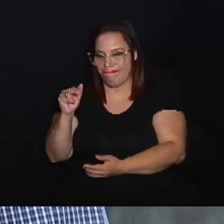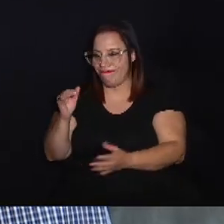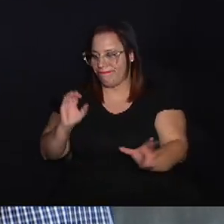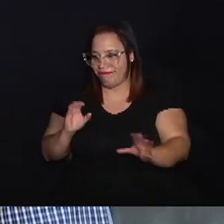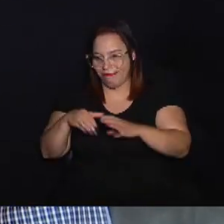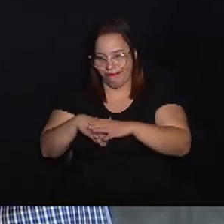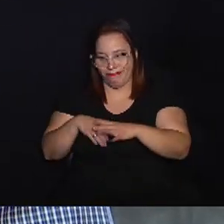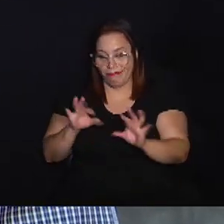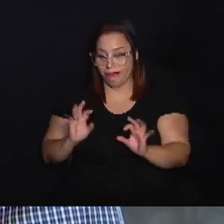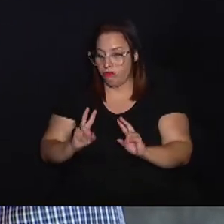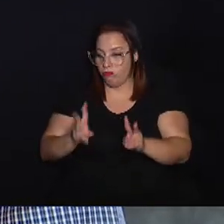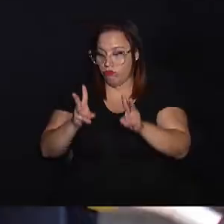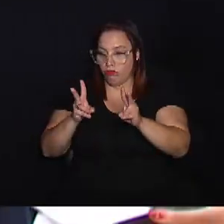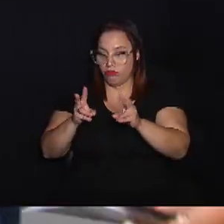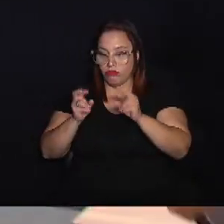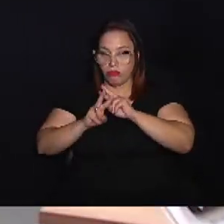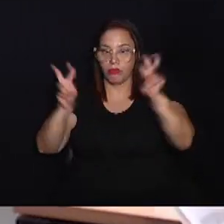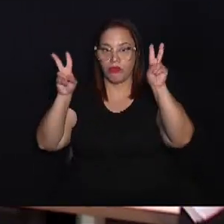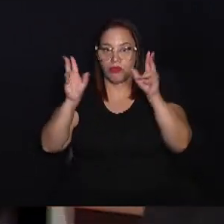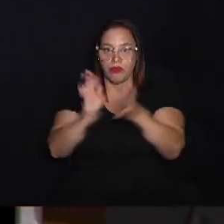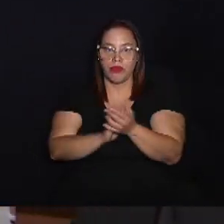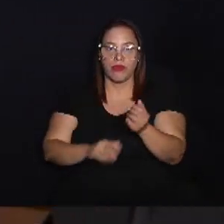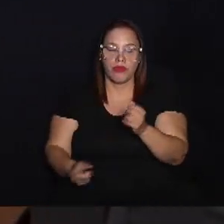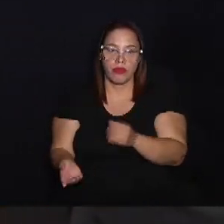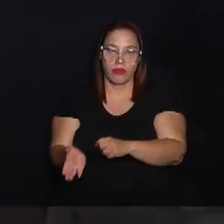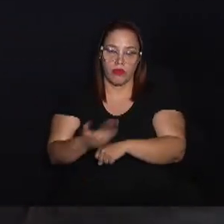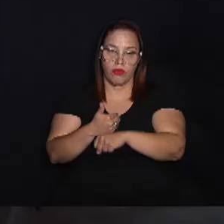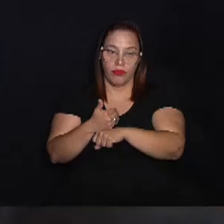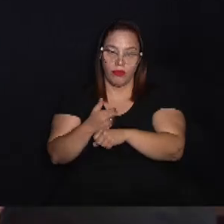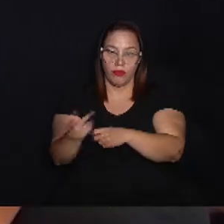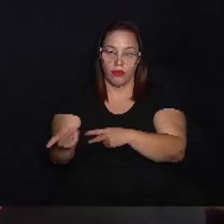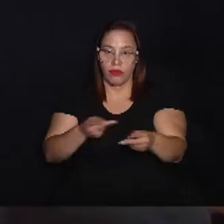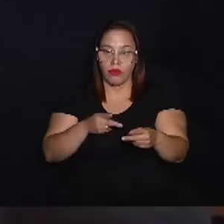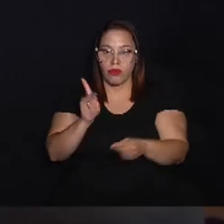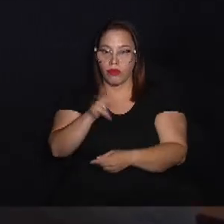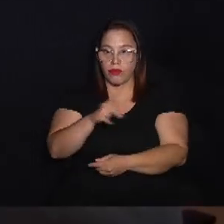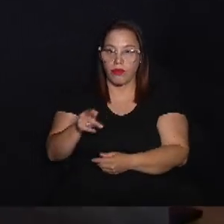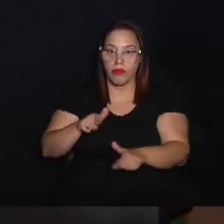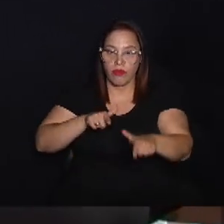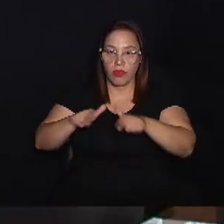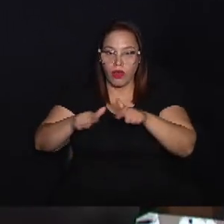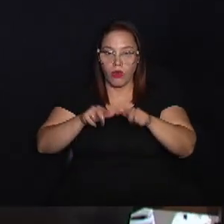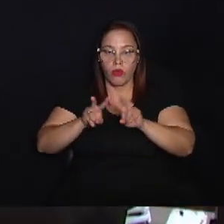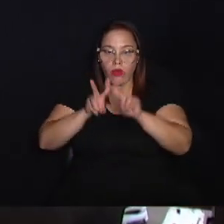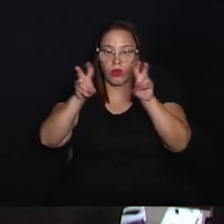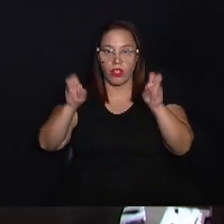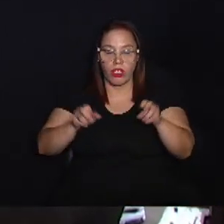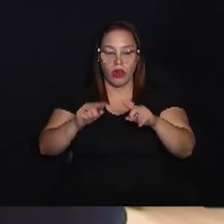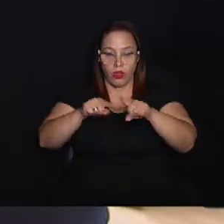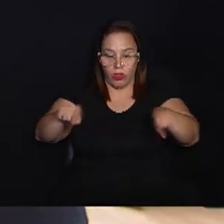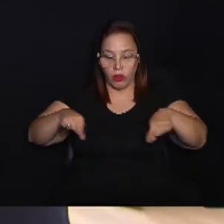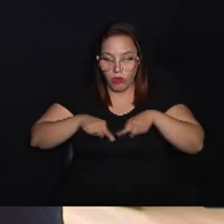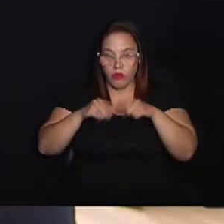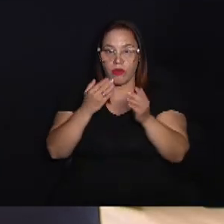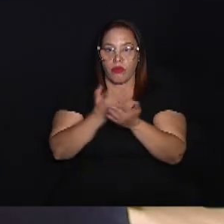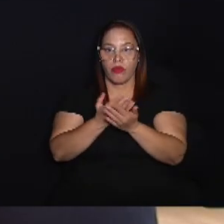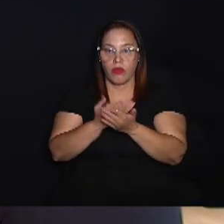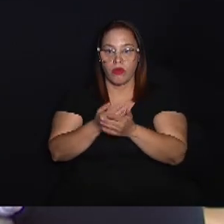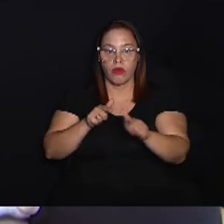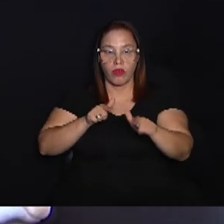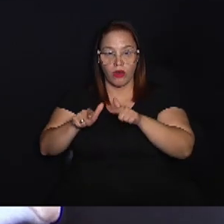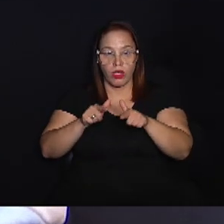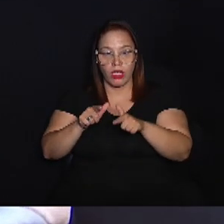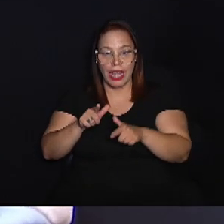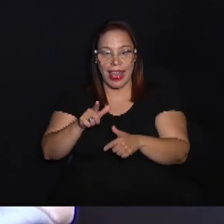espaço, é sempre bom destacar. Antes da visita, os professores trabalham o tema em sala de aula. Nós trabalhamos em